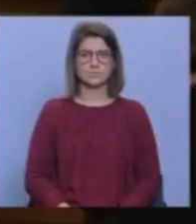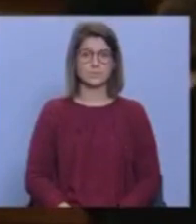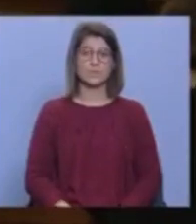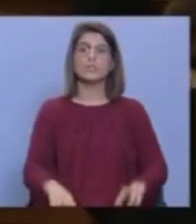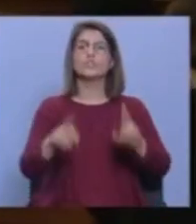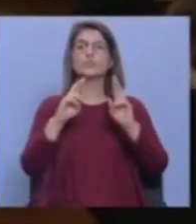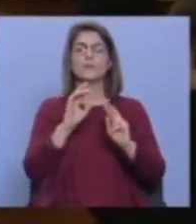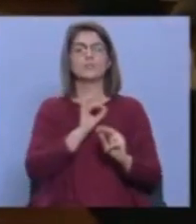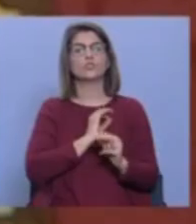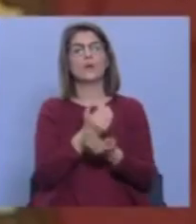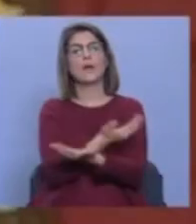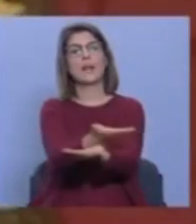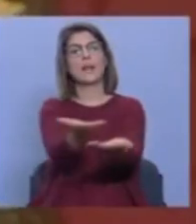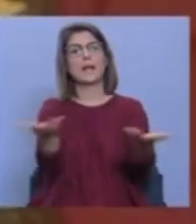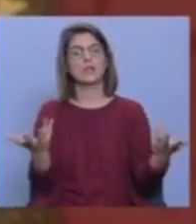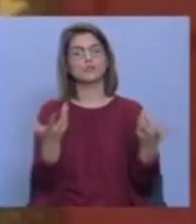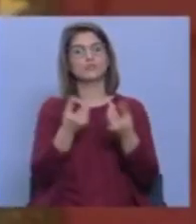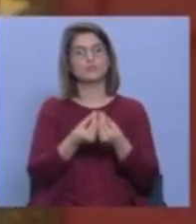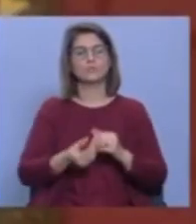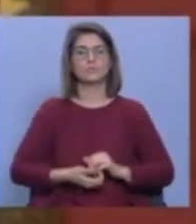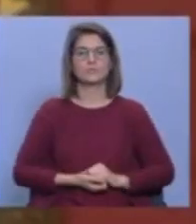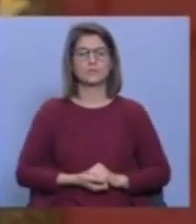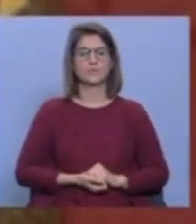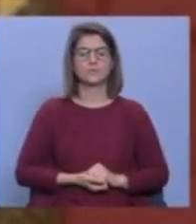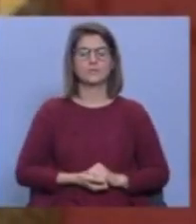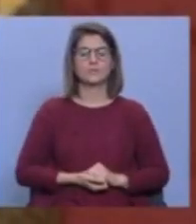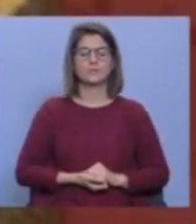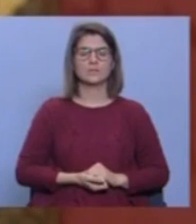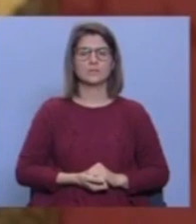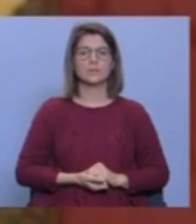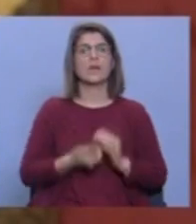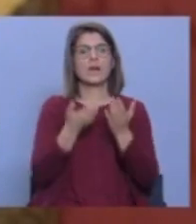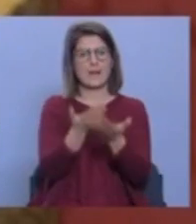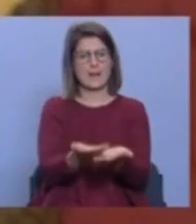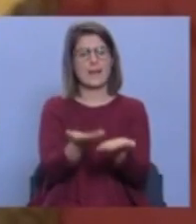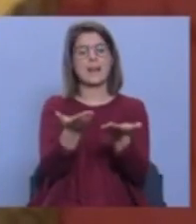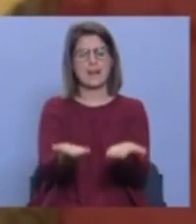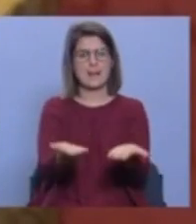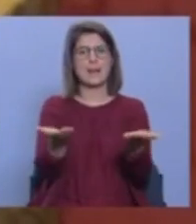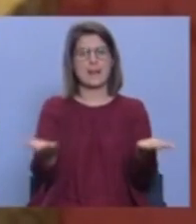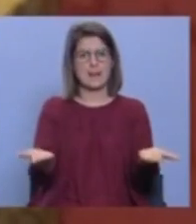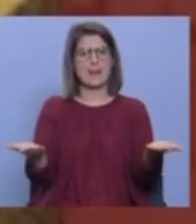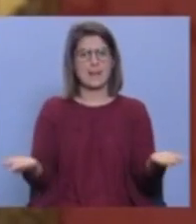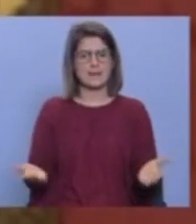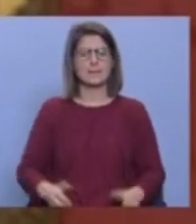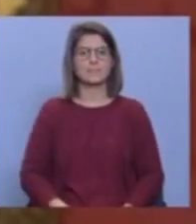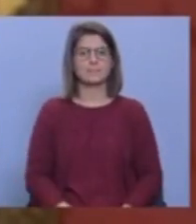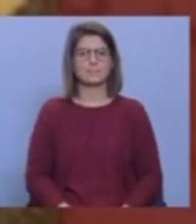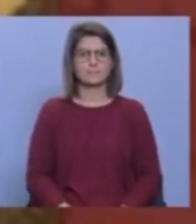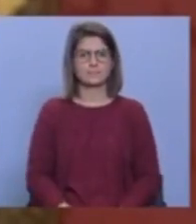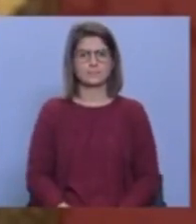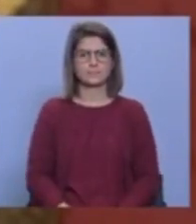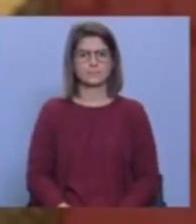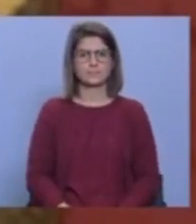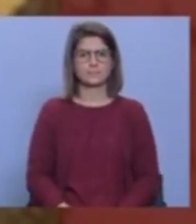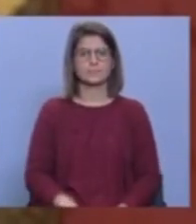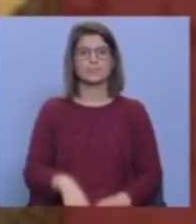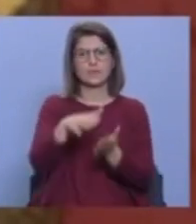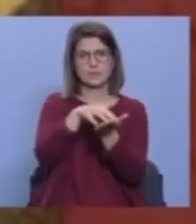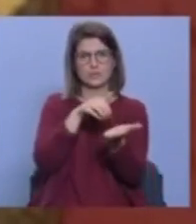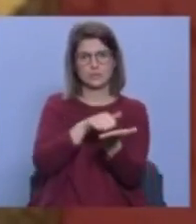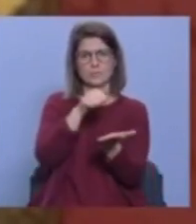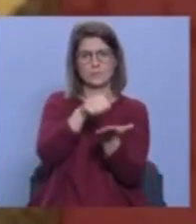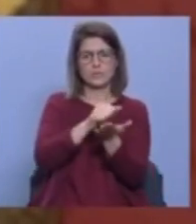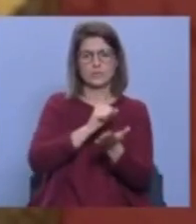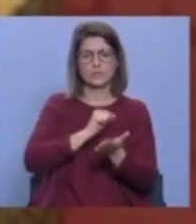Senhor esteja convosco. Ele está no meio de nós.